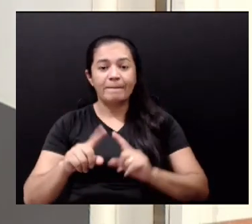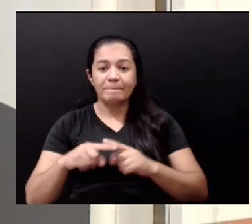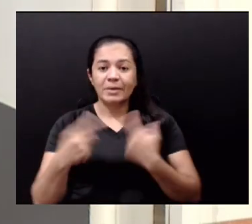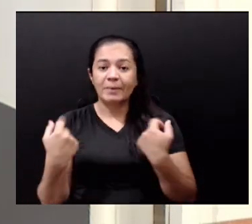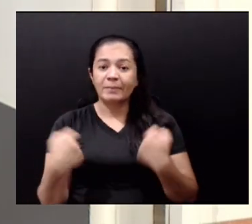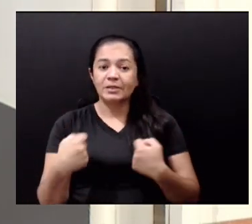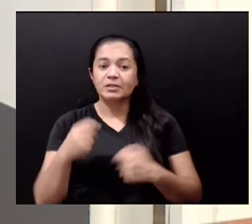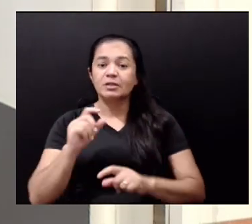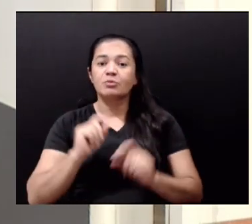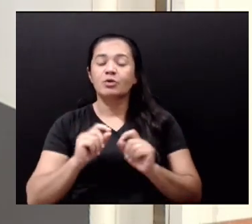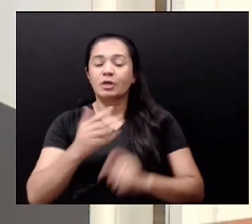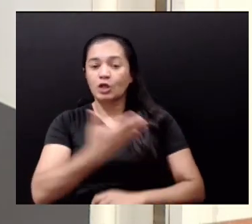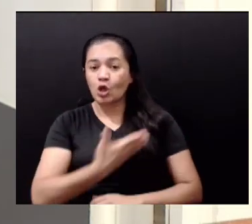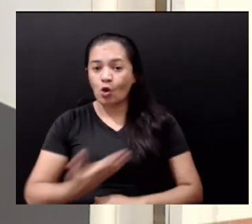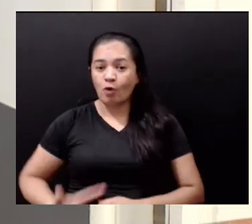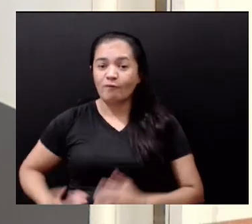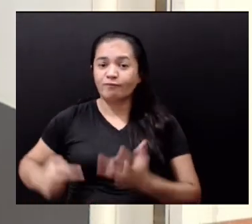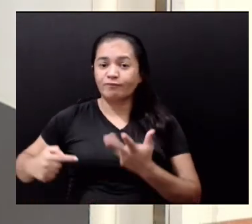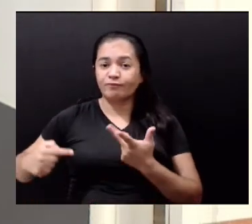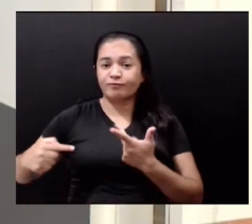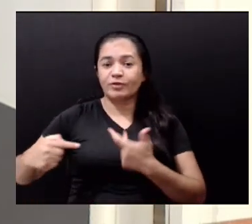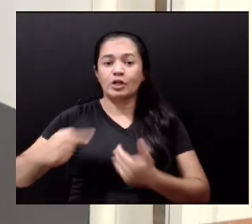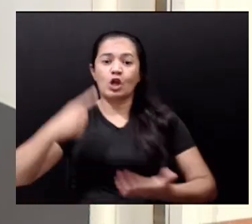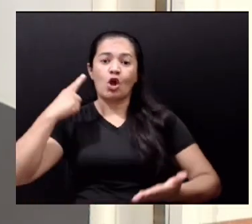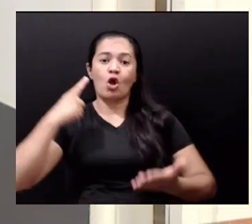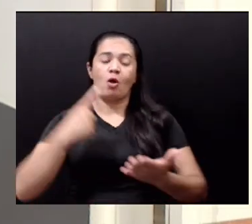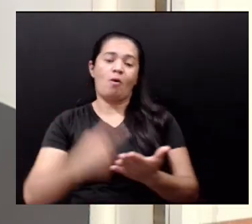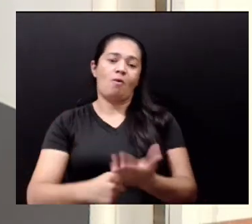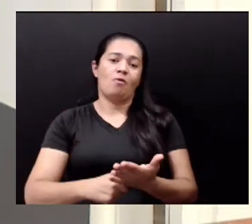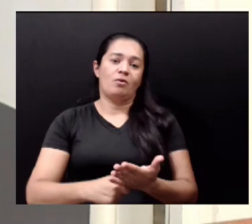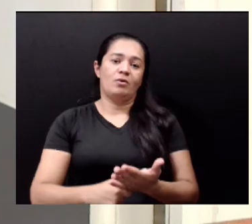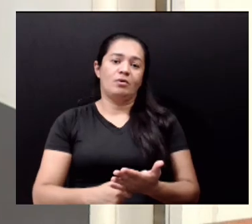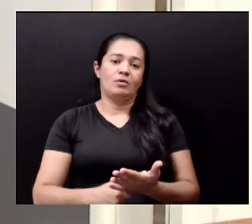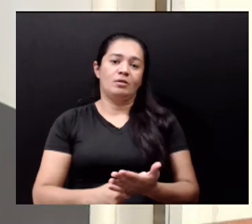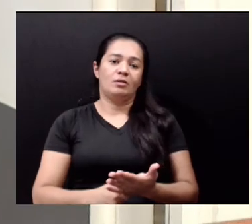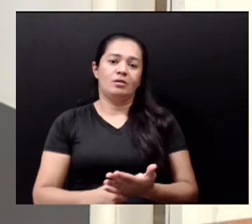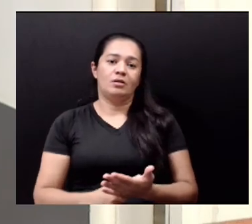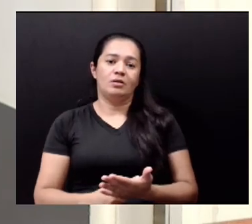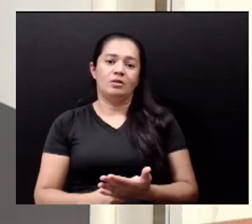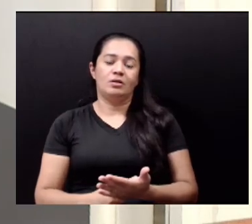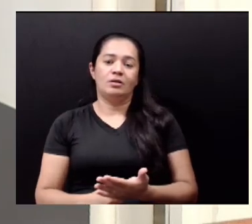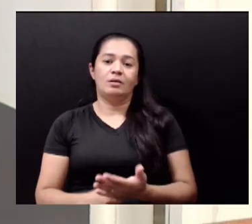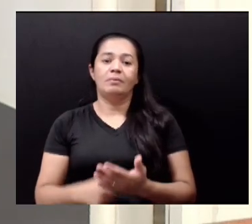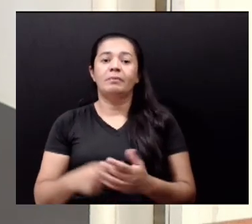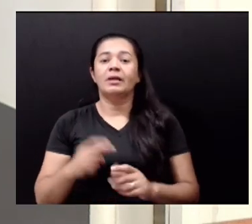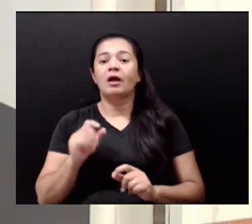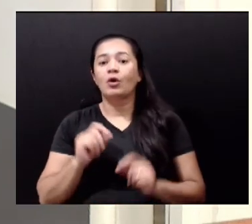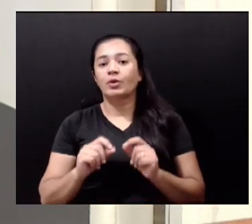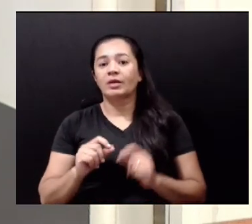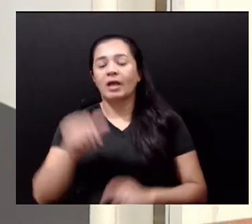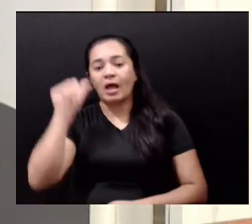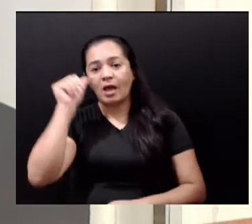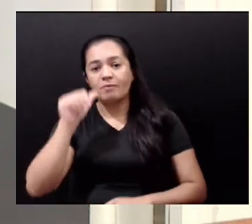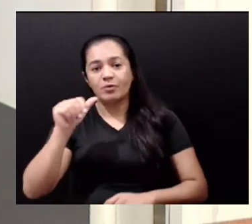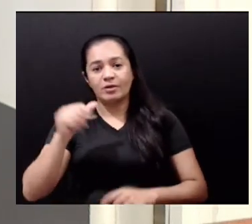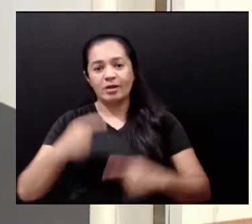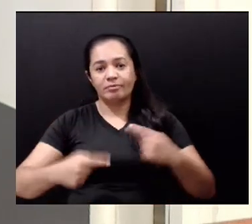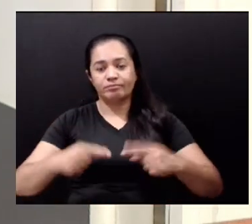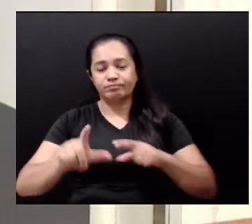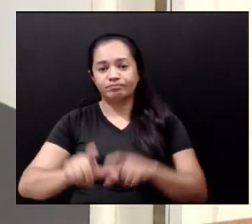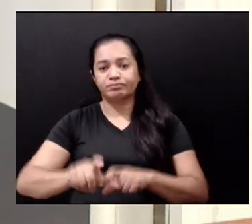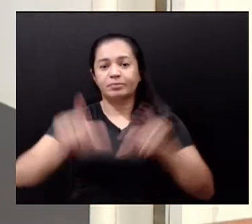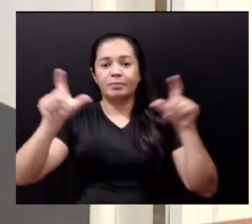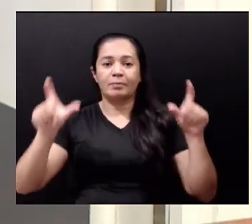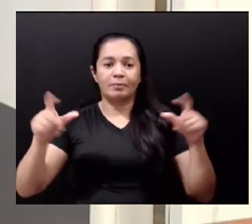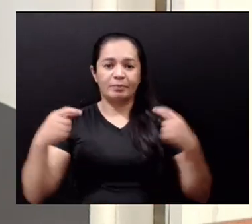governos, enfim, e também ir para além da lógica da emancipação política da mulher, reservada à esfera dos direitos, né?